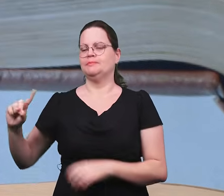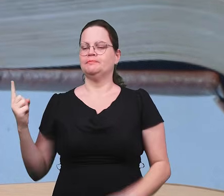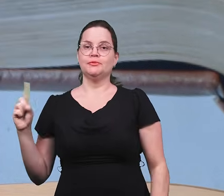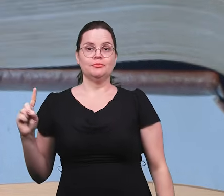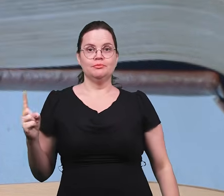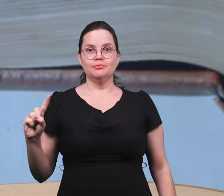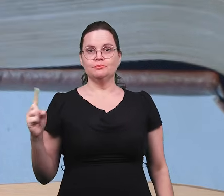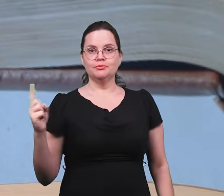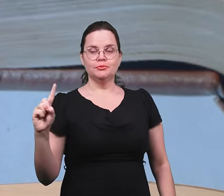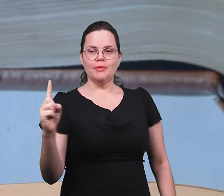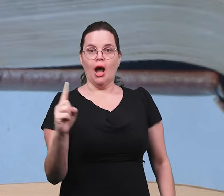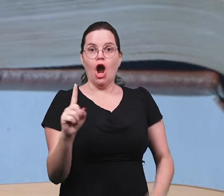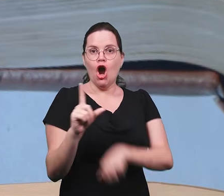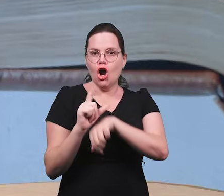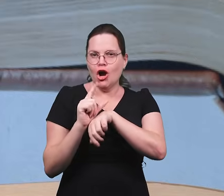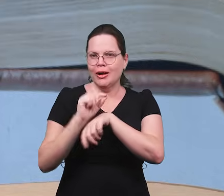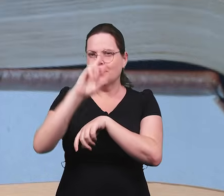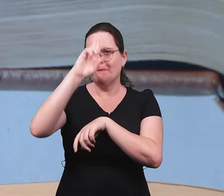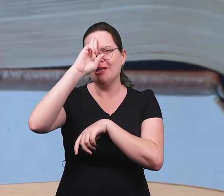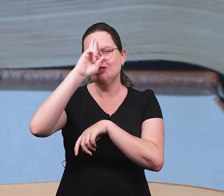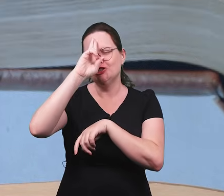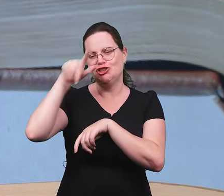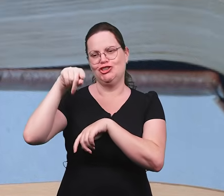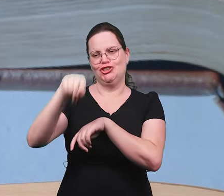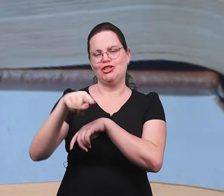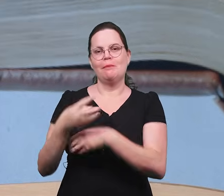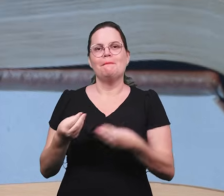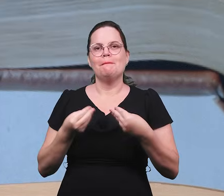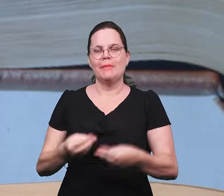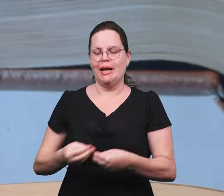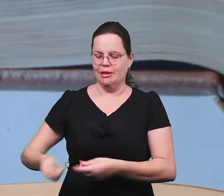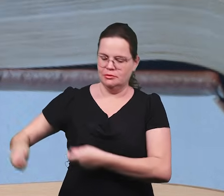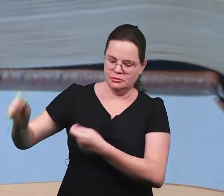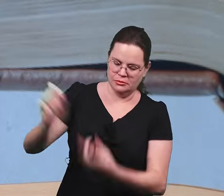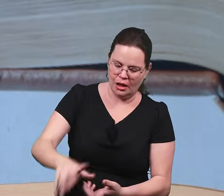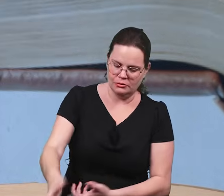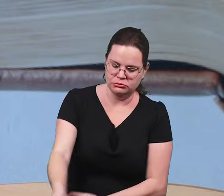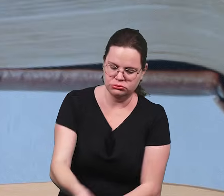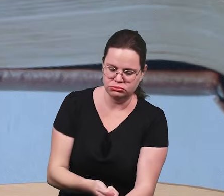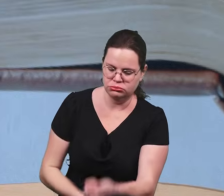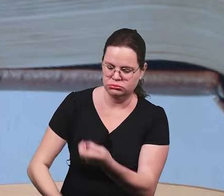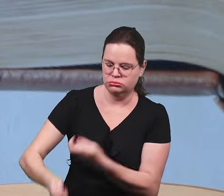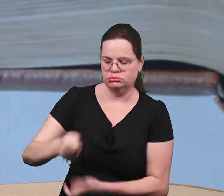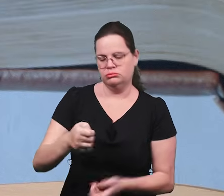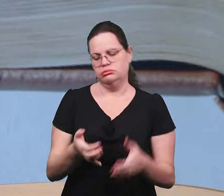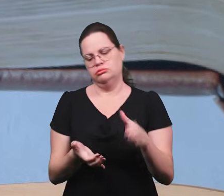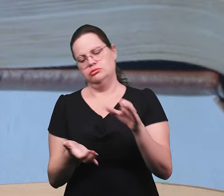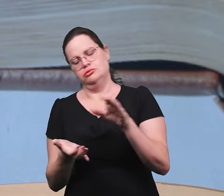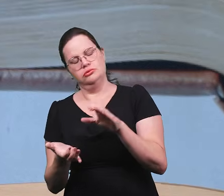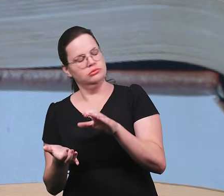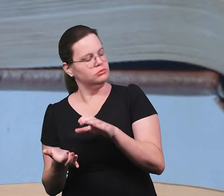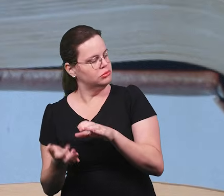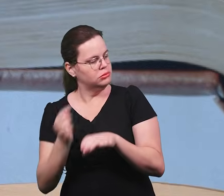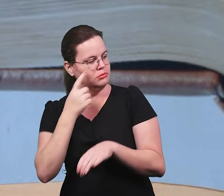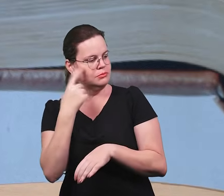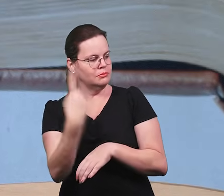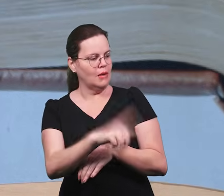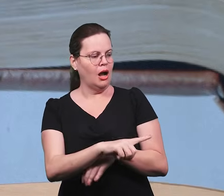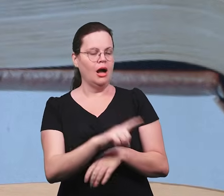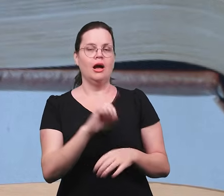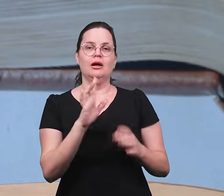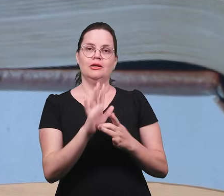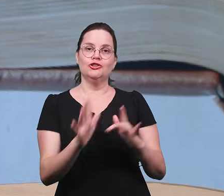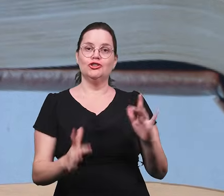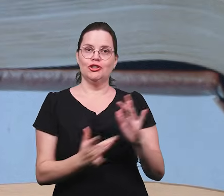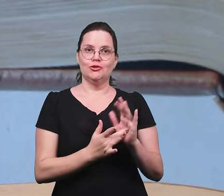samaritana, ela chegou ao poço nesse horário do dia para buscar água, e ali ela se encontra com Jesus. Os